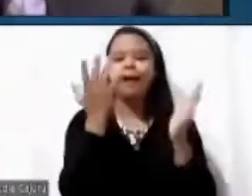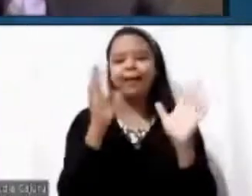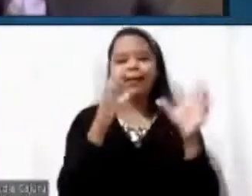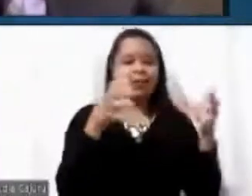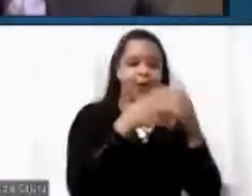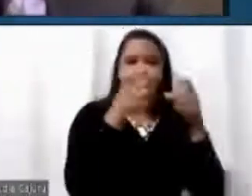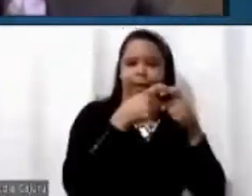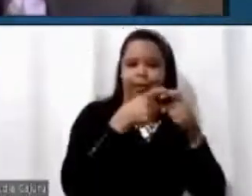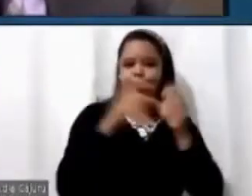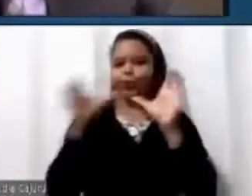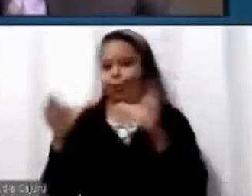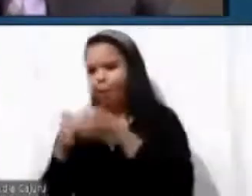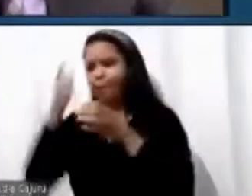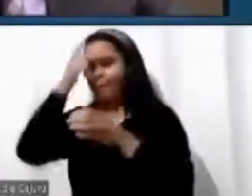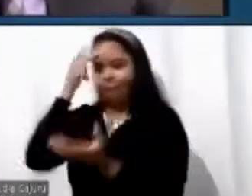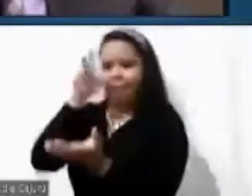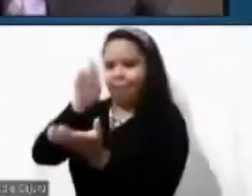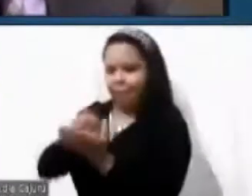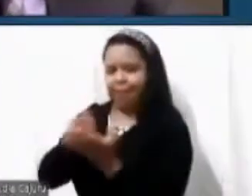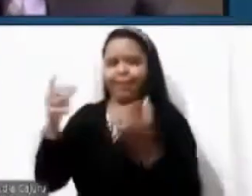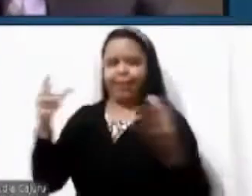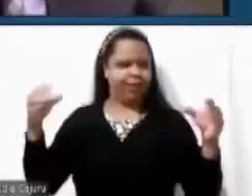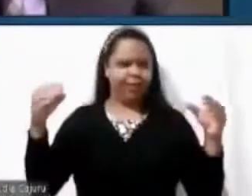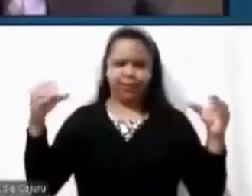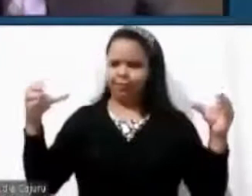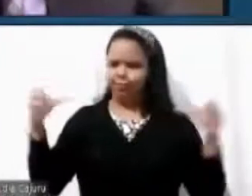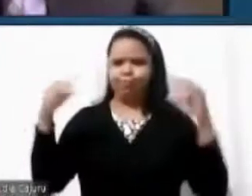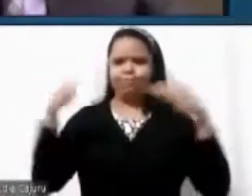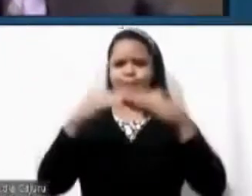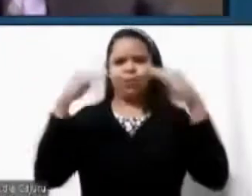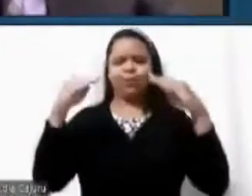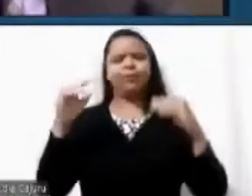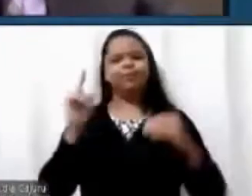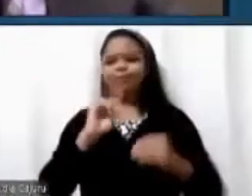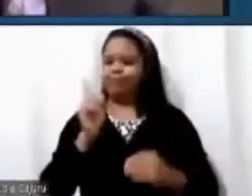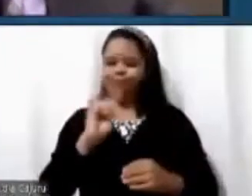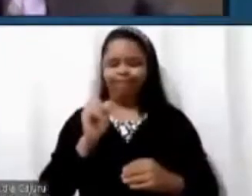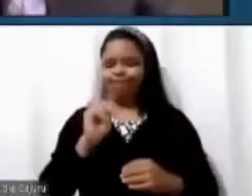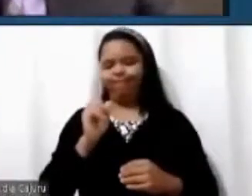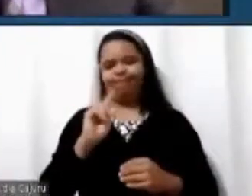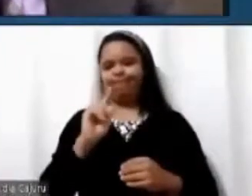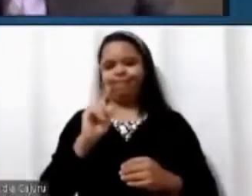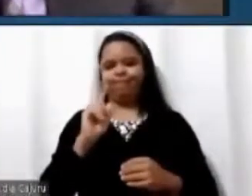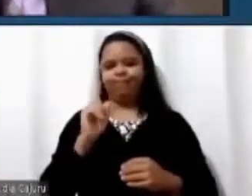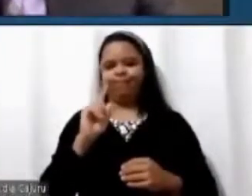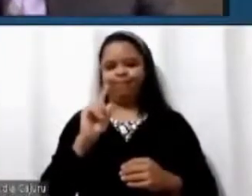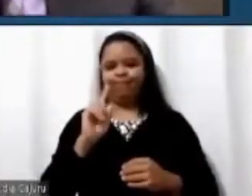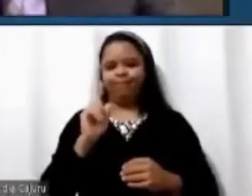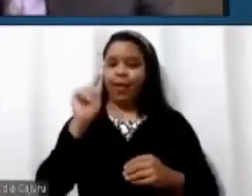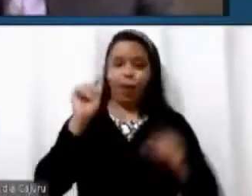colisão, em rota de colisão com o médico. Na verdade, não. O que nós temos, no meu entender, é um conflito